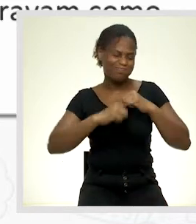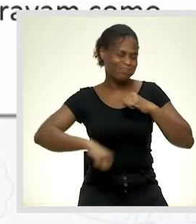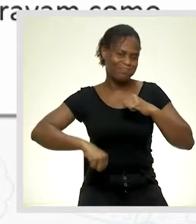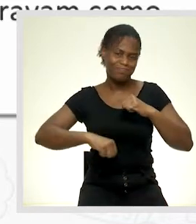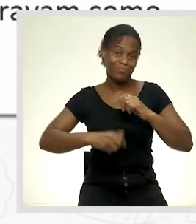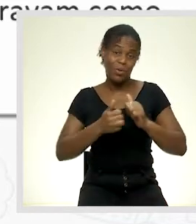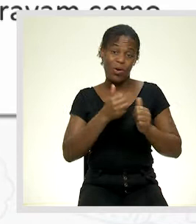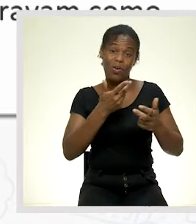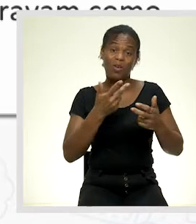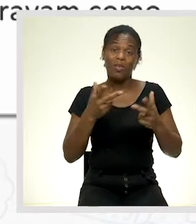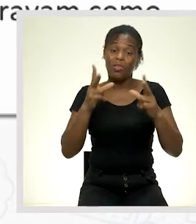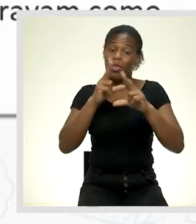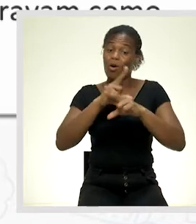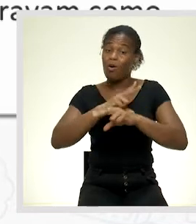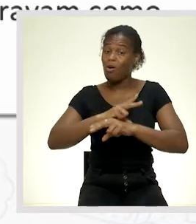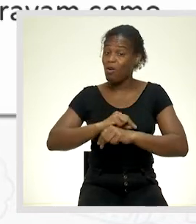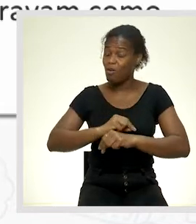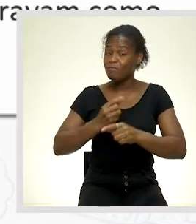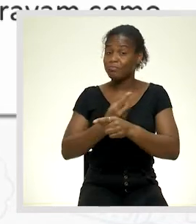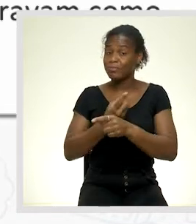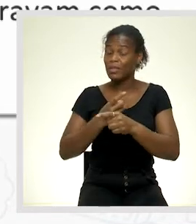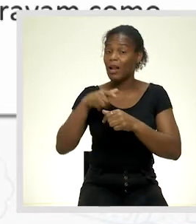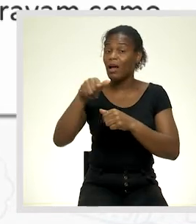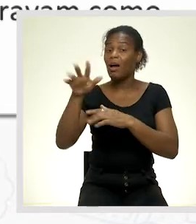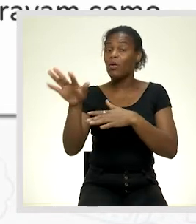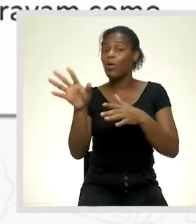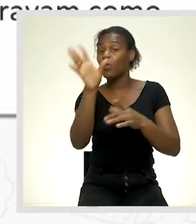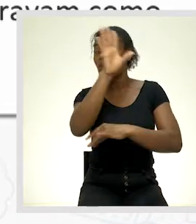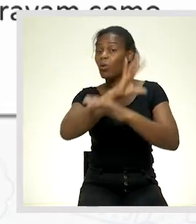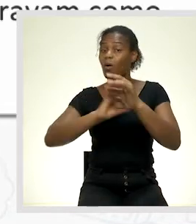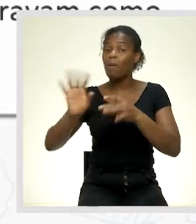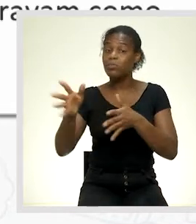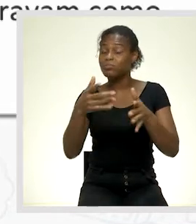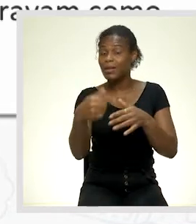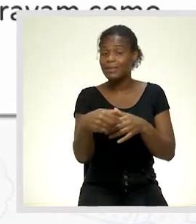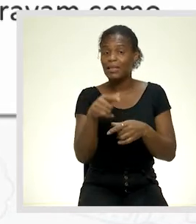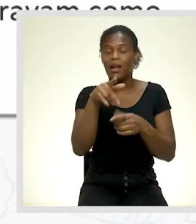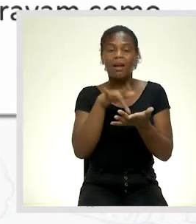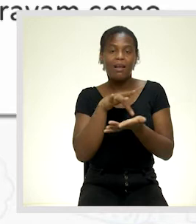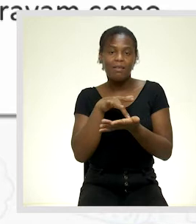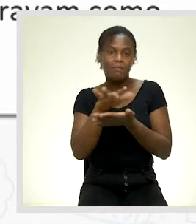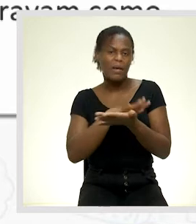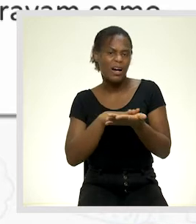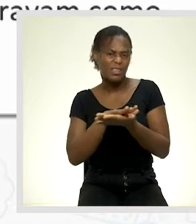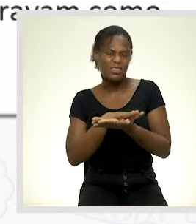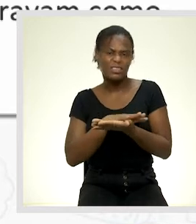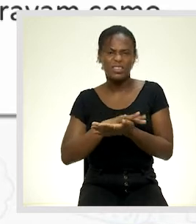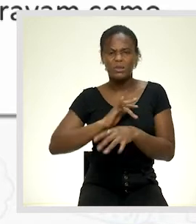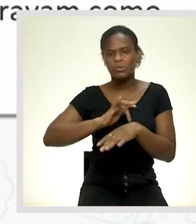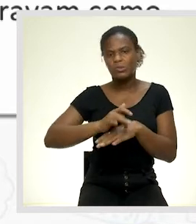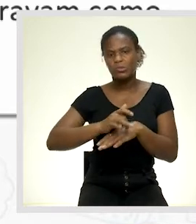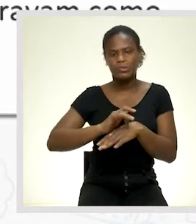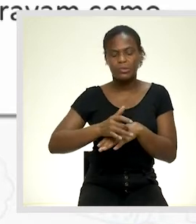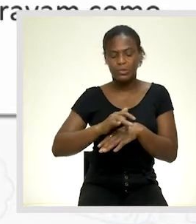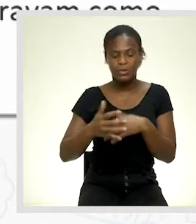acordo com os ventos renovadores que sopravam da Europa. Era uma literatura baseada numa